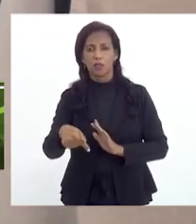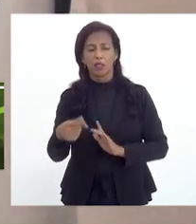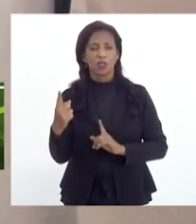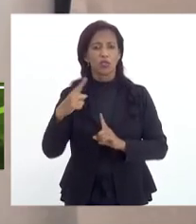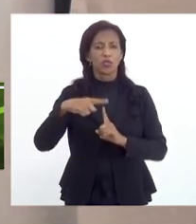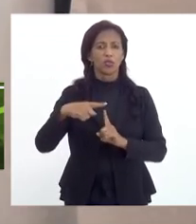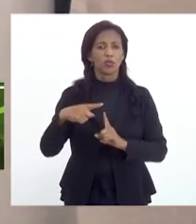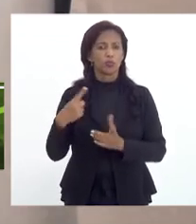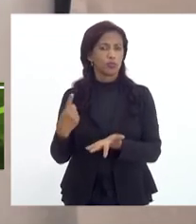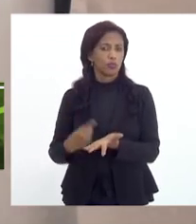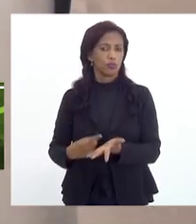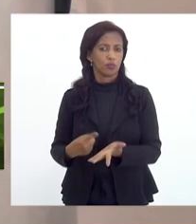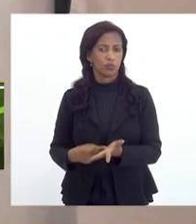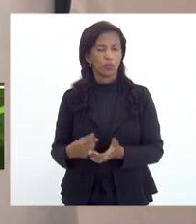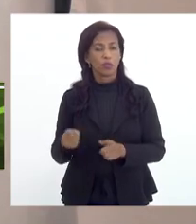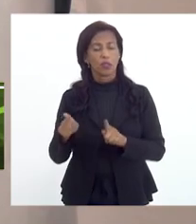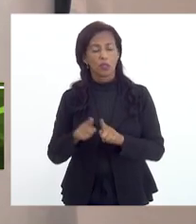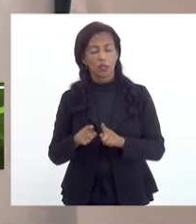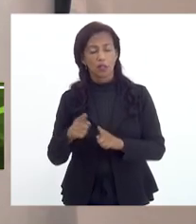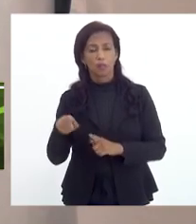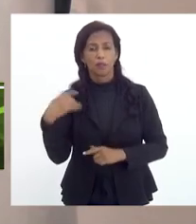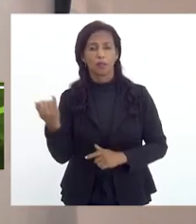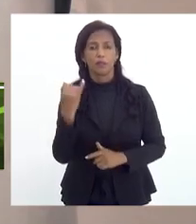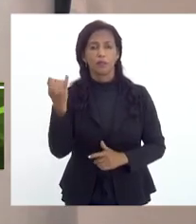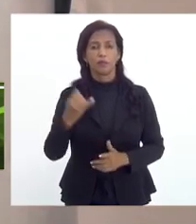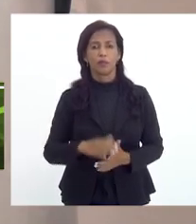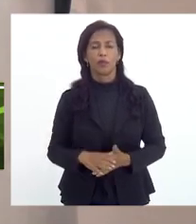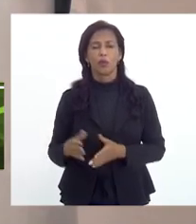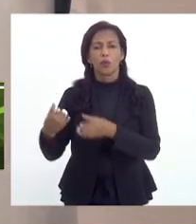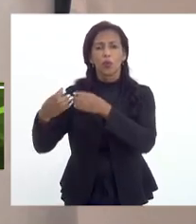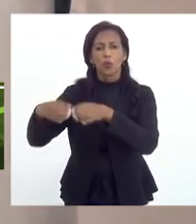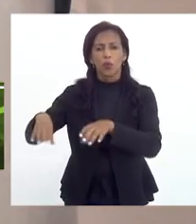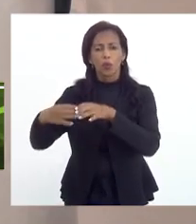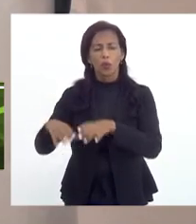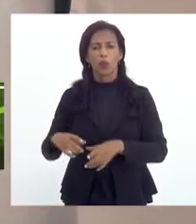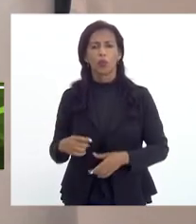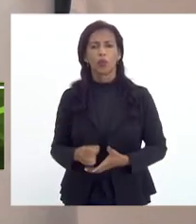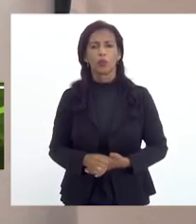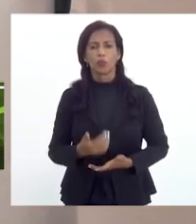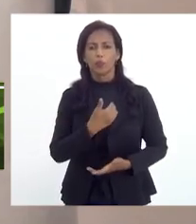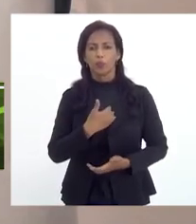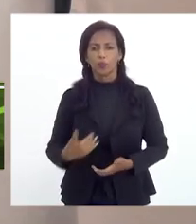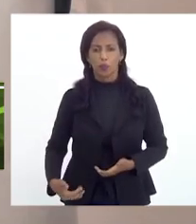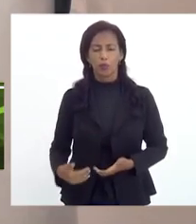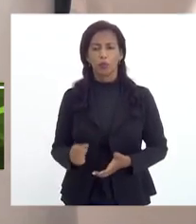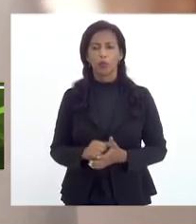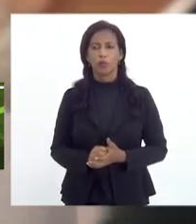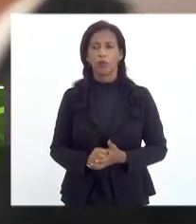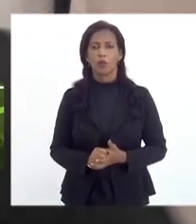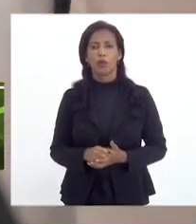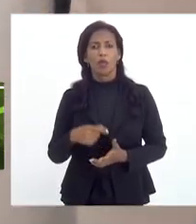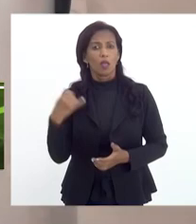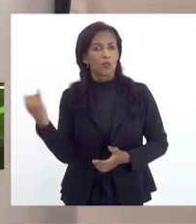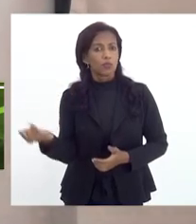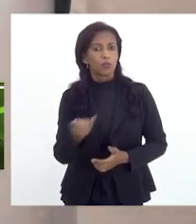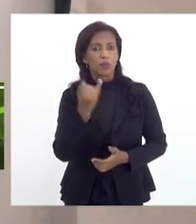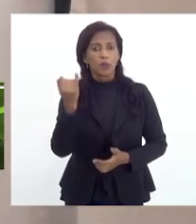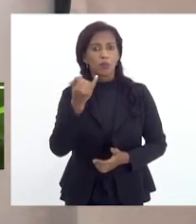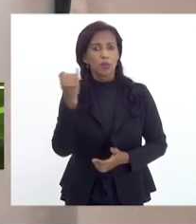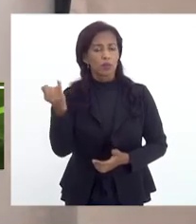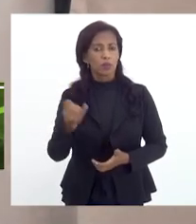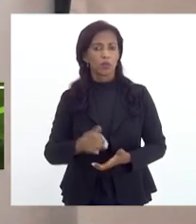De acordo E outra coisa Importante O concurso público Pro fundo De Previdência É importantíssimo